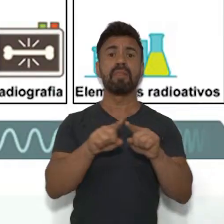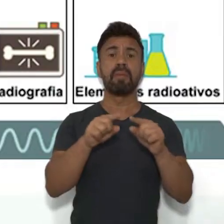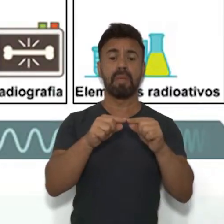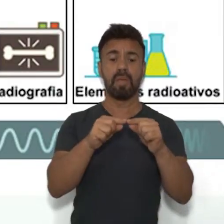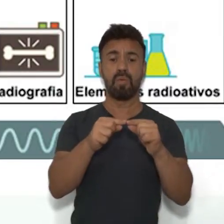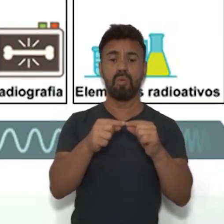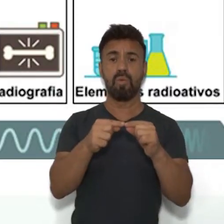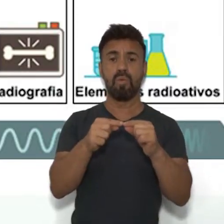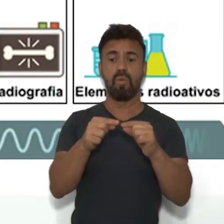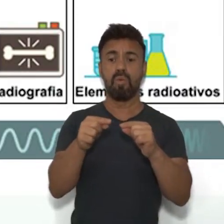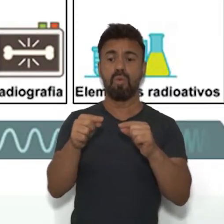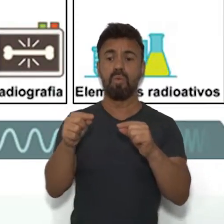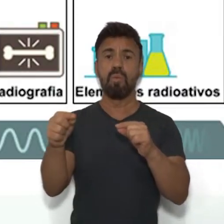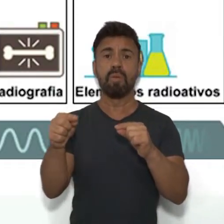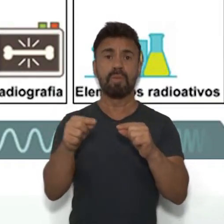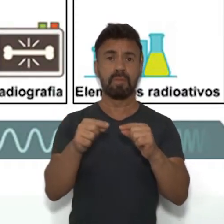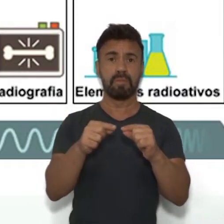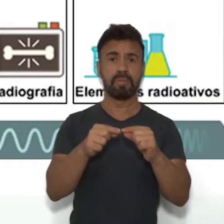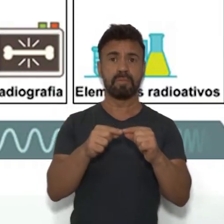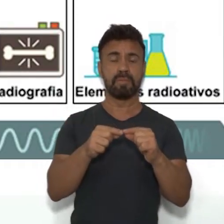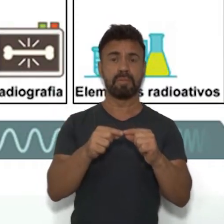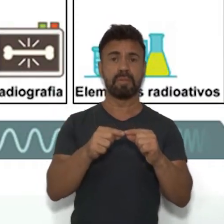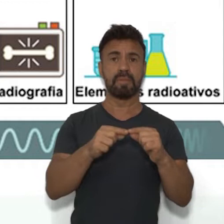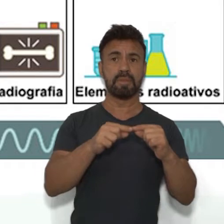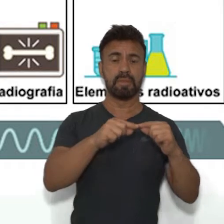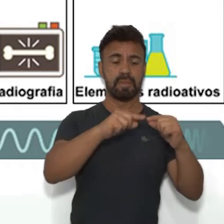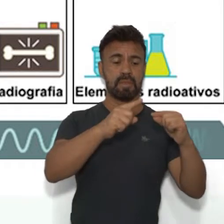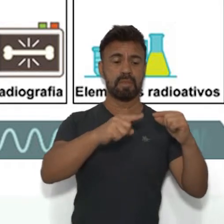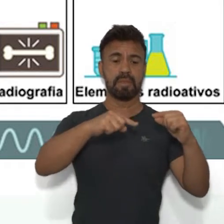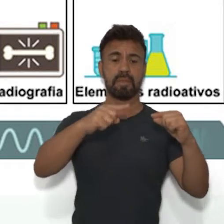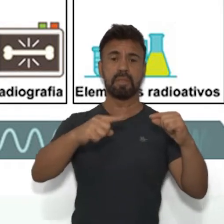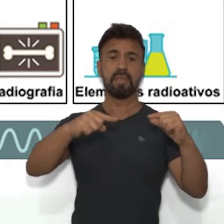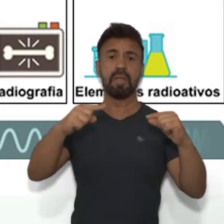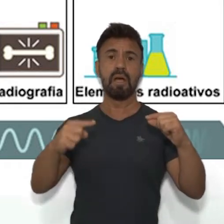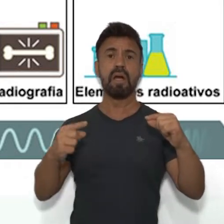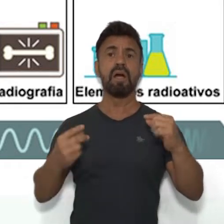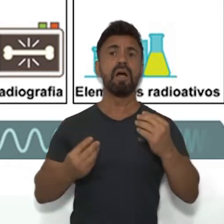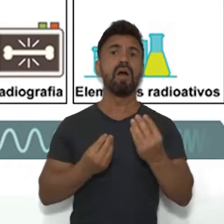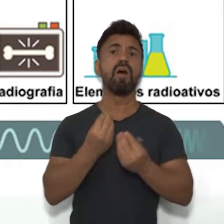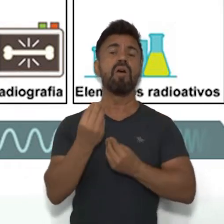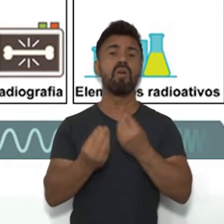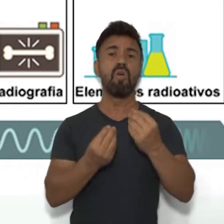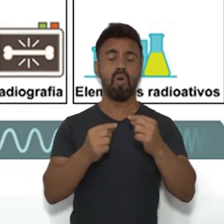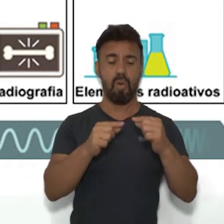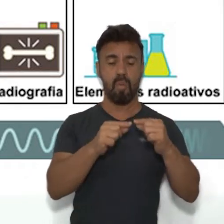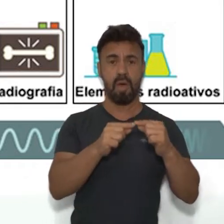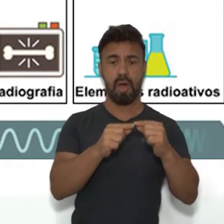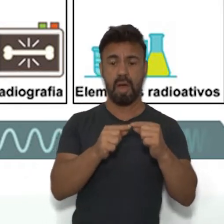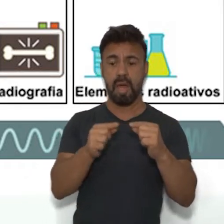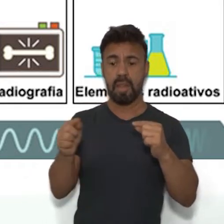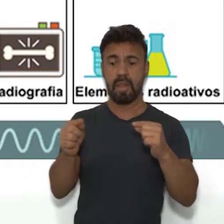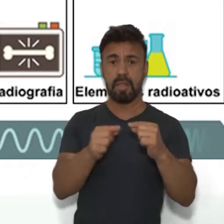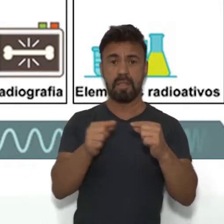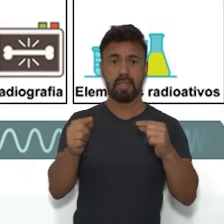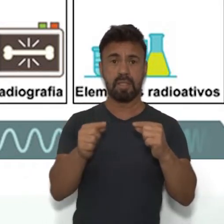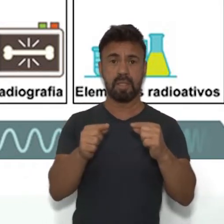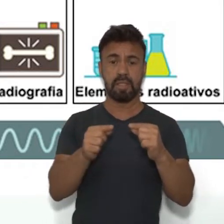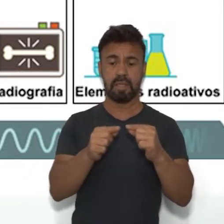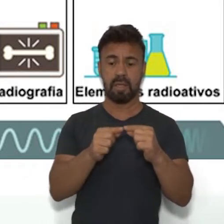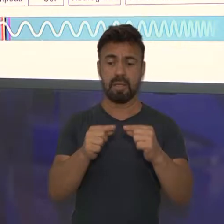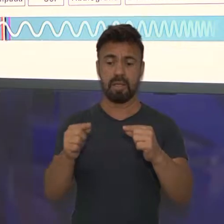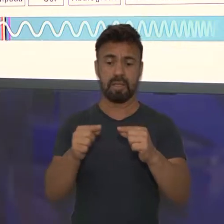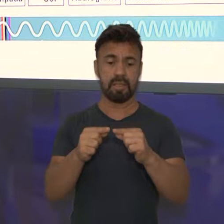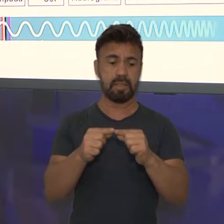O comprimento dessa onda, a gente pode definir esse comprimento como a distância entre uma extremidade